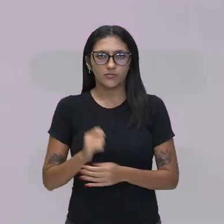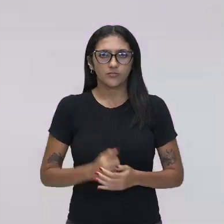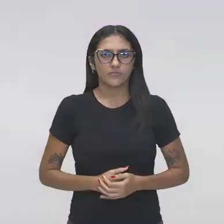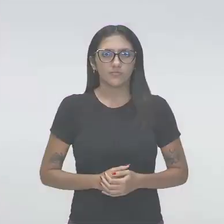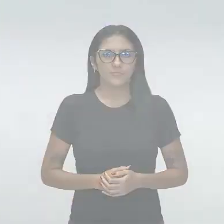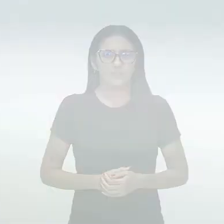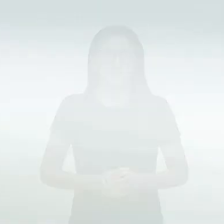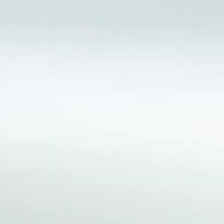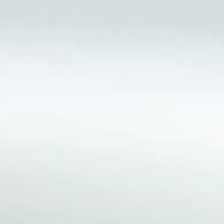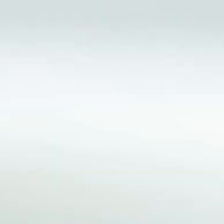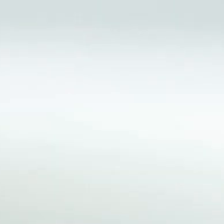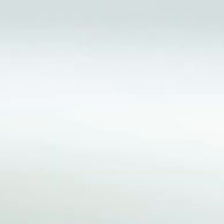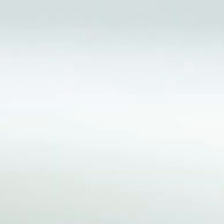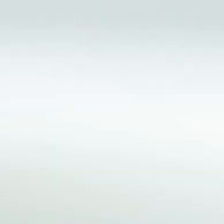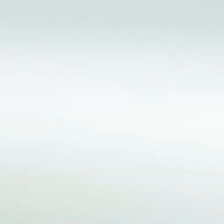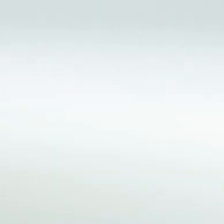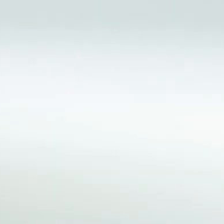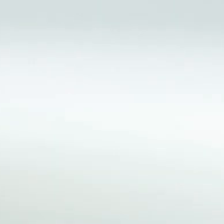lá.